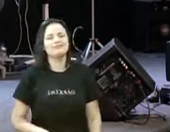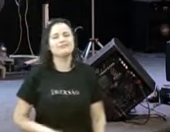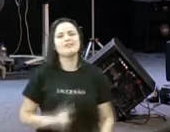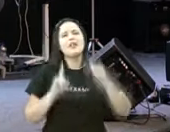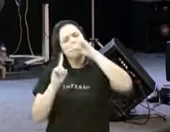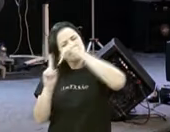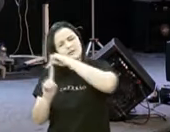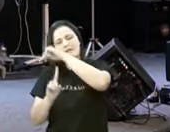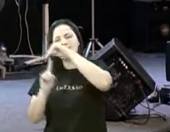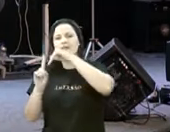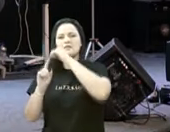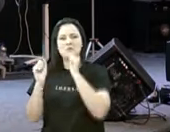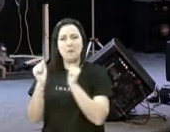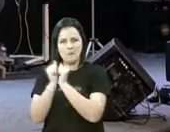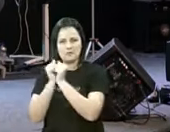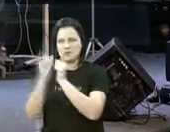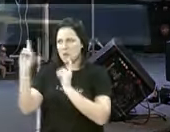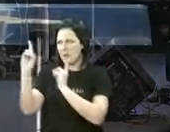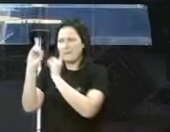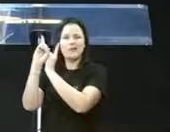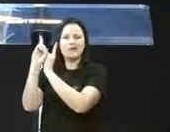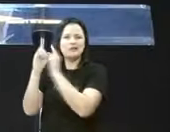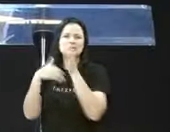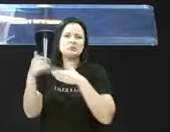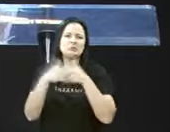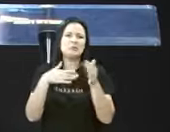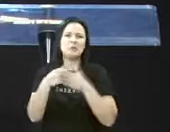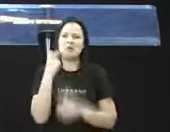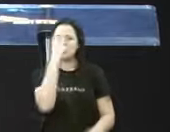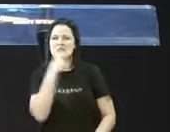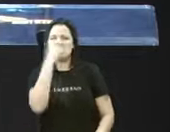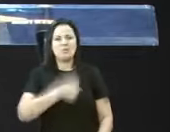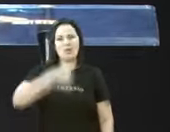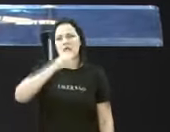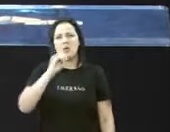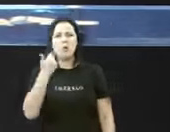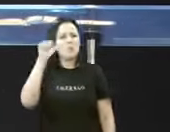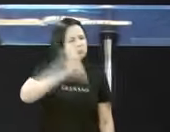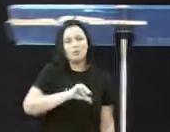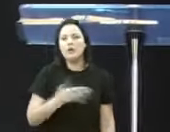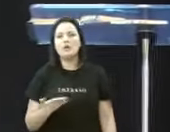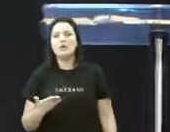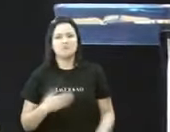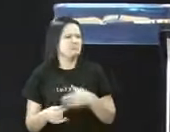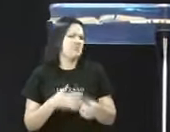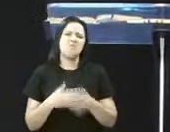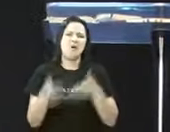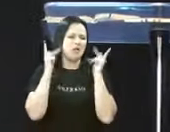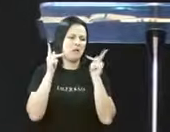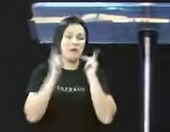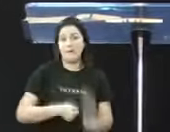Não importa, perto dele não importa quem canta melhor, quem canta pior. Perto dele não importa quem prega de um jeito, quem prega do